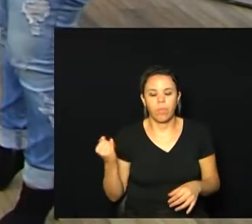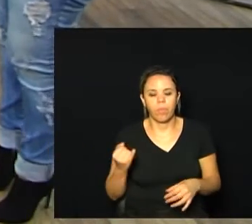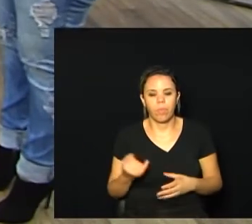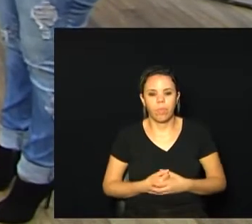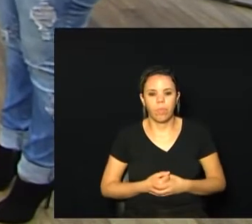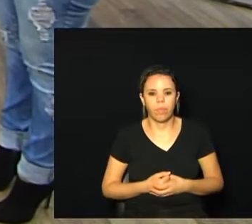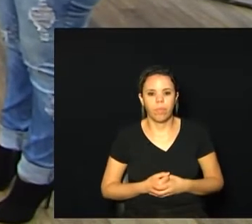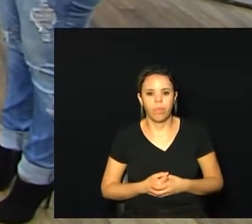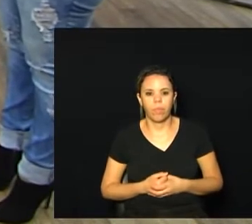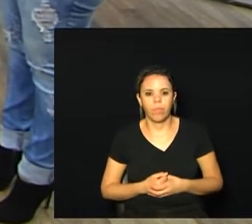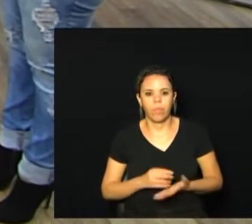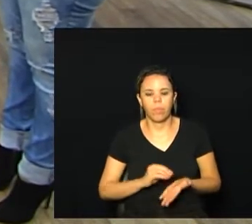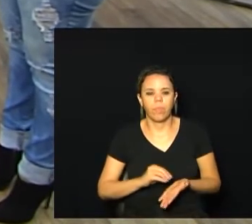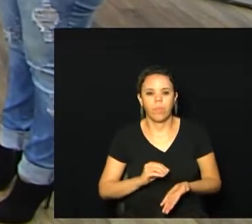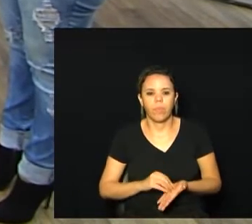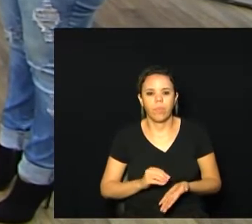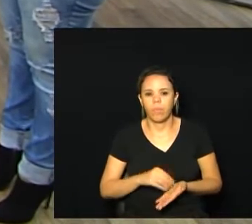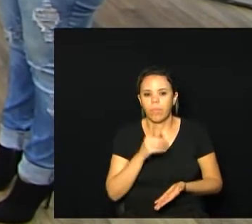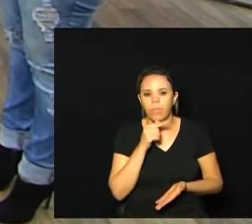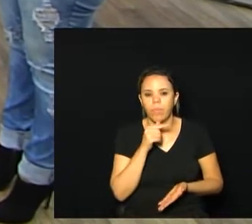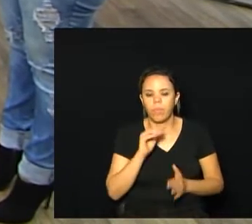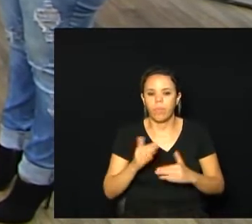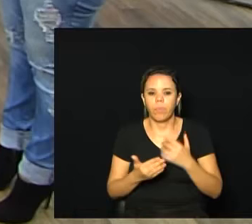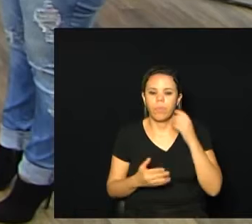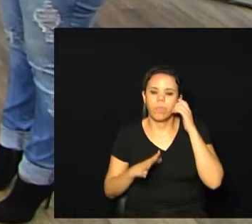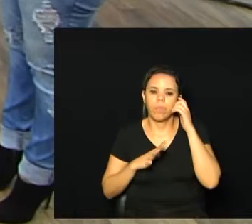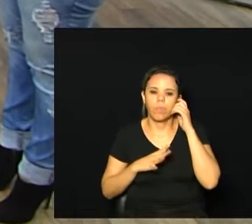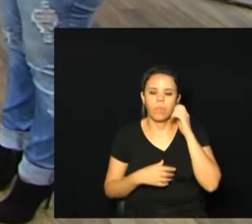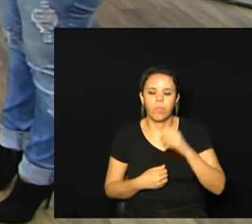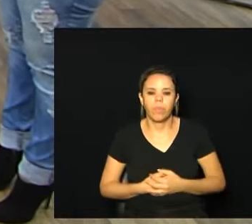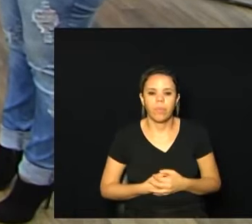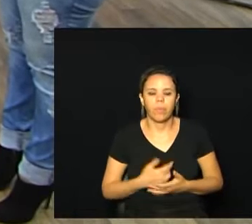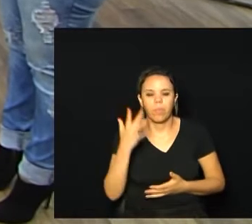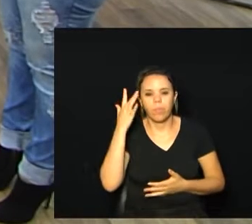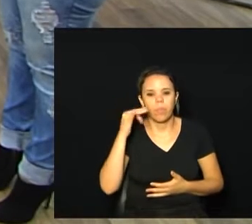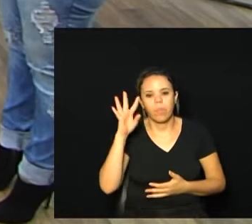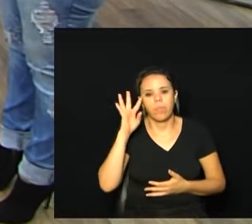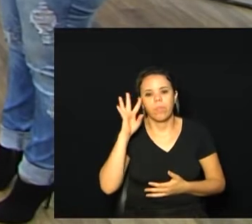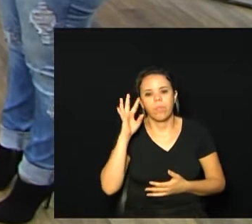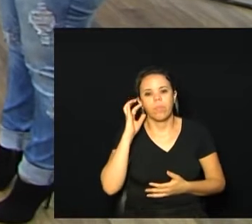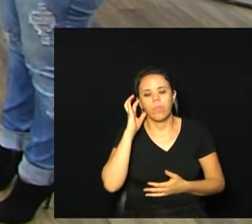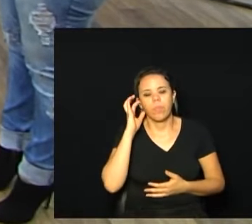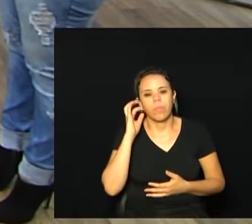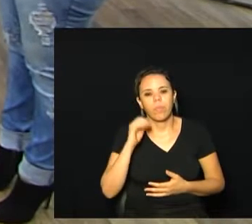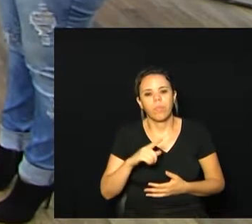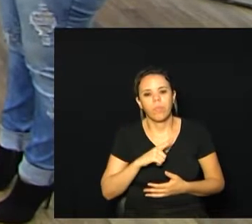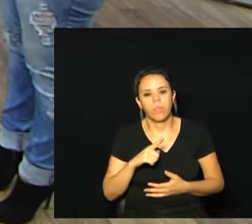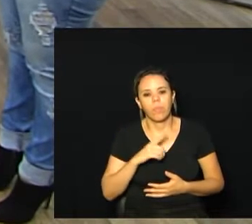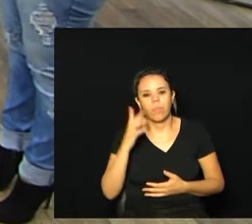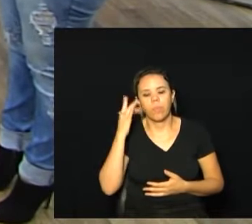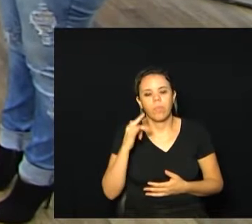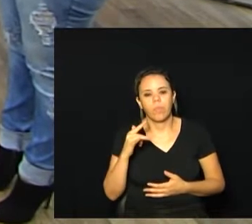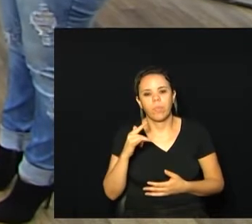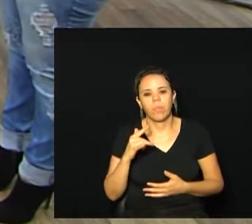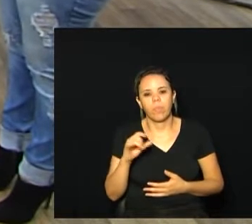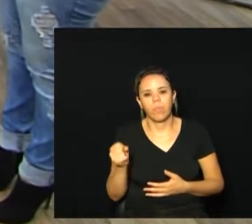em relação à falta de água em bairros da nossa cidade amanhã na quarta-feira. Nós temos amanhã,